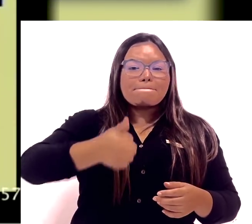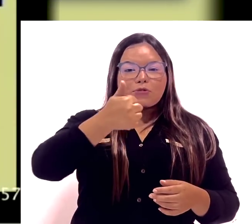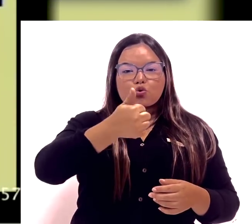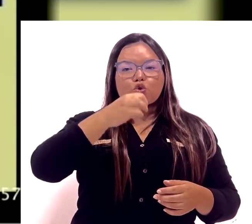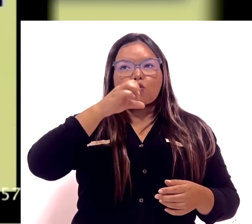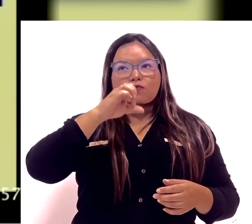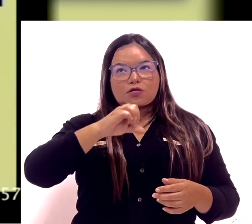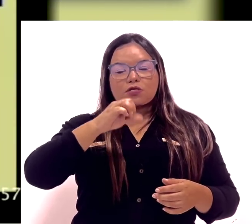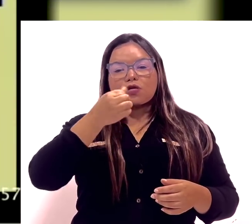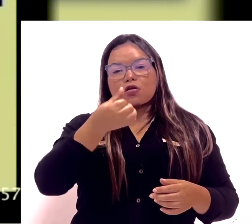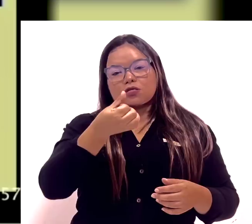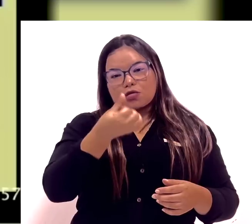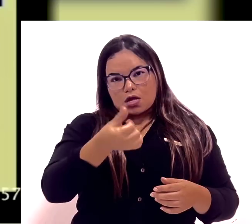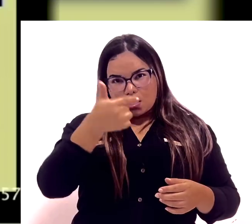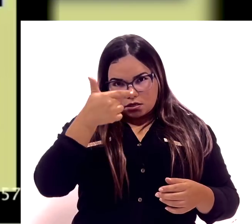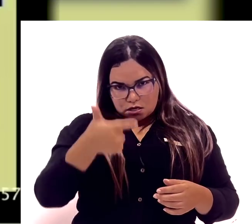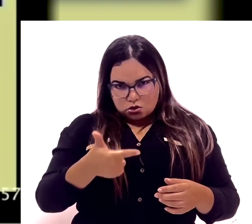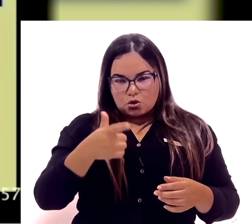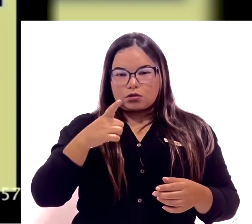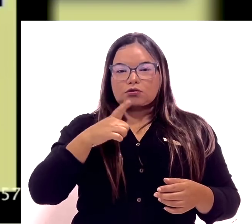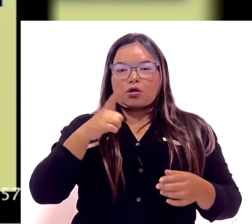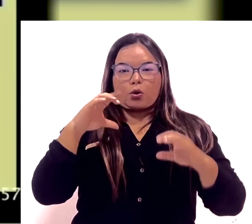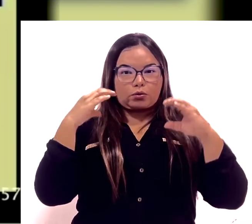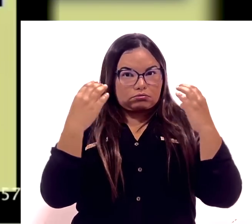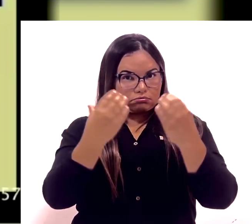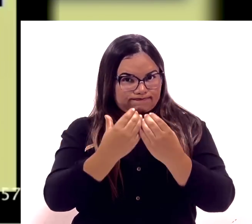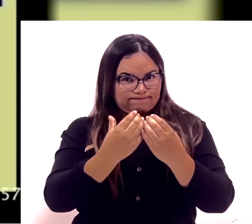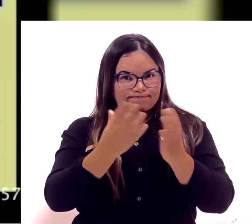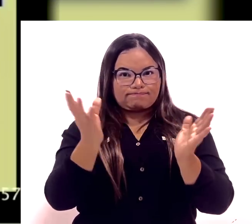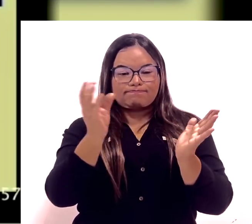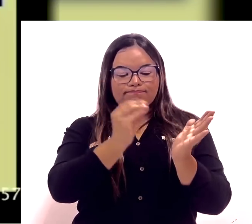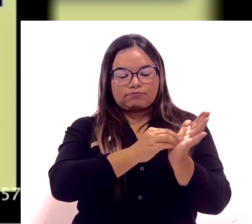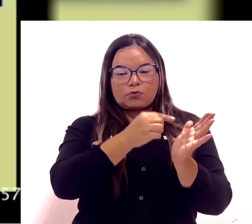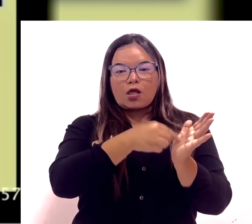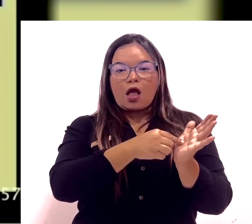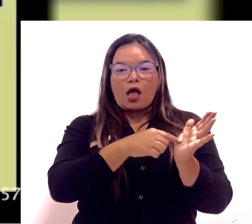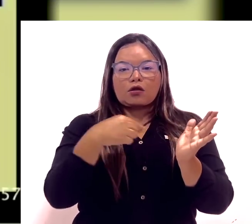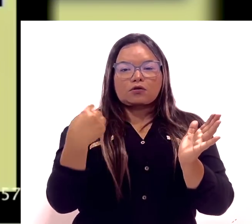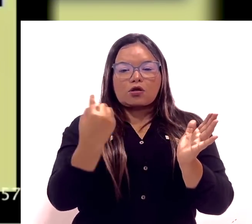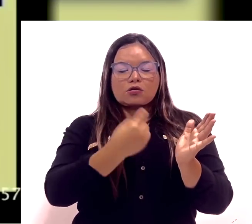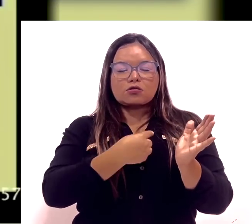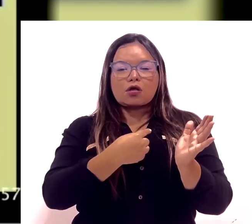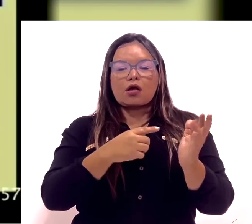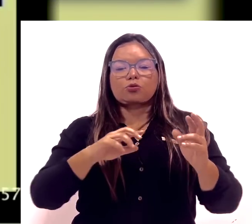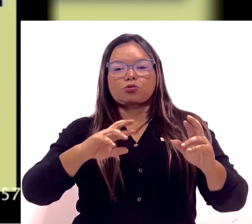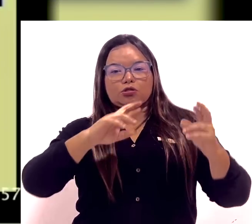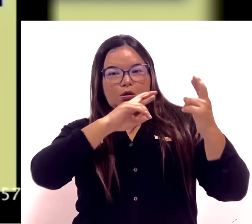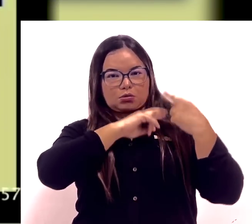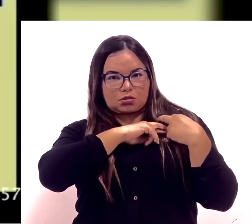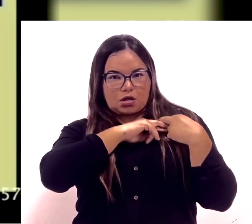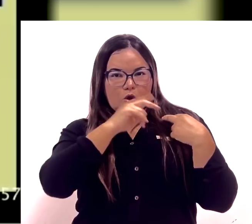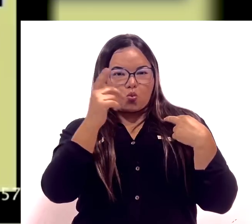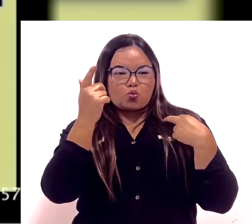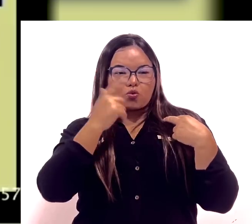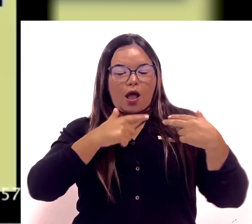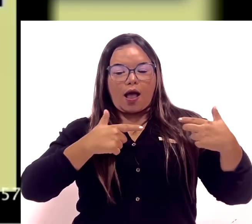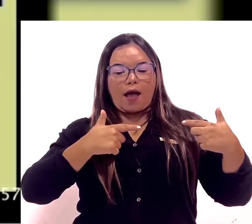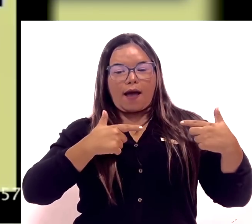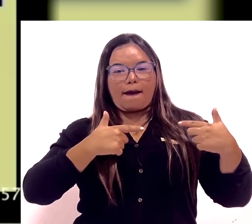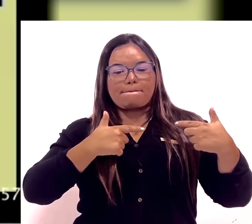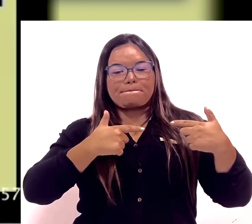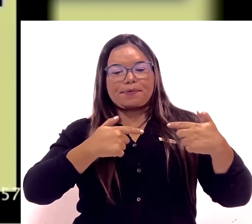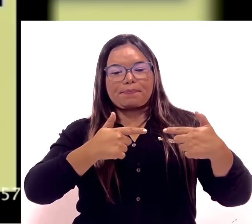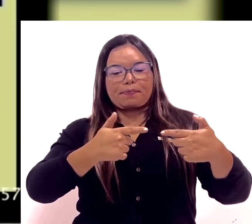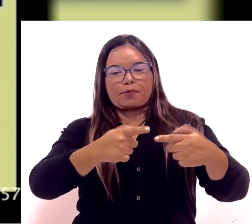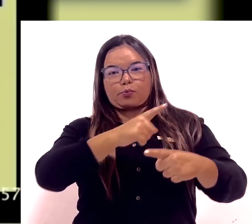diz: é o nosso dever pôr em ação cada músculo para conseguir o tempo em que todas as guerras sejam completamente